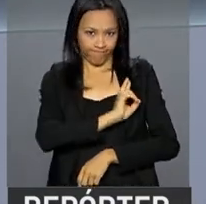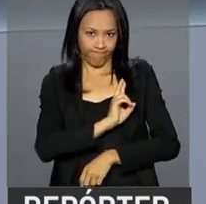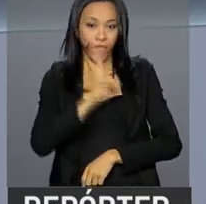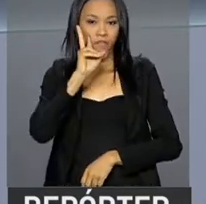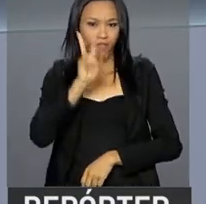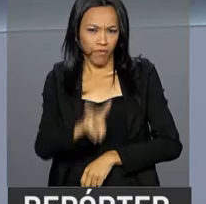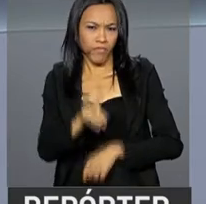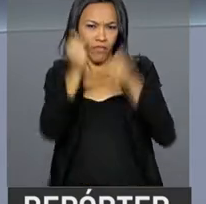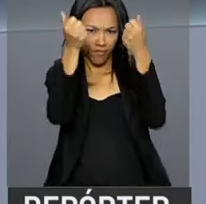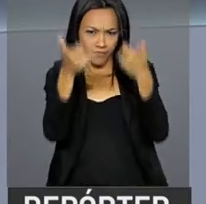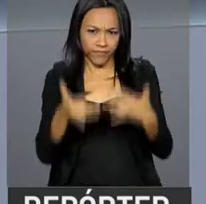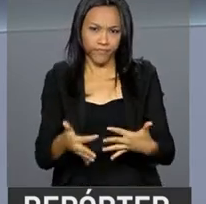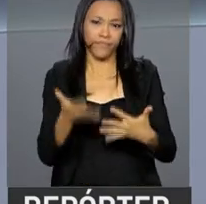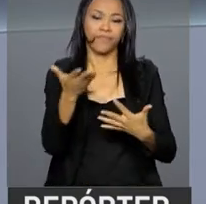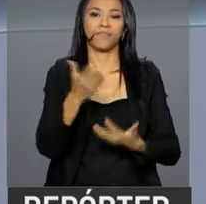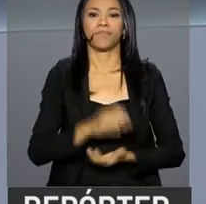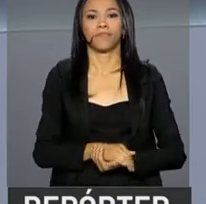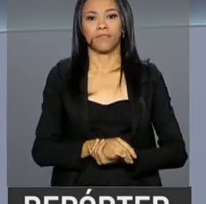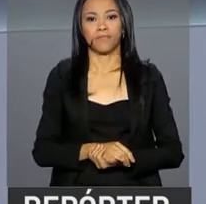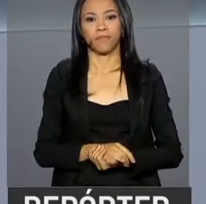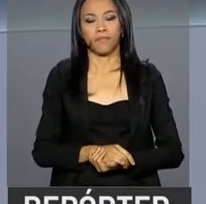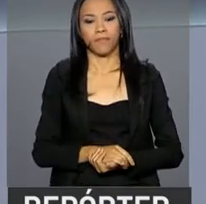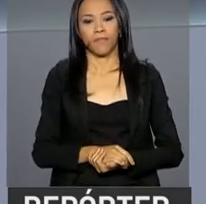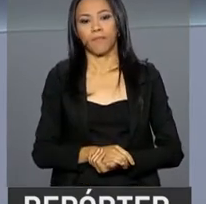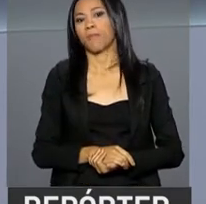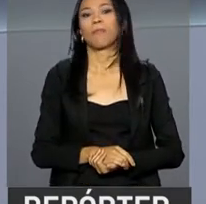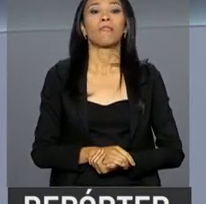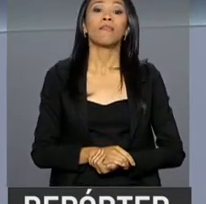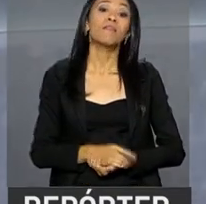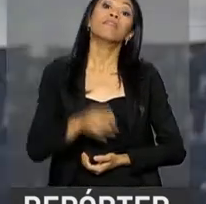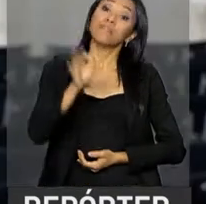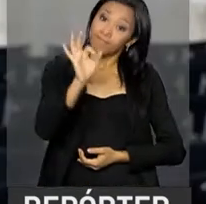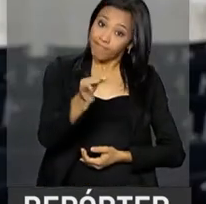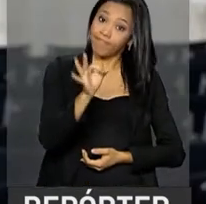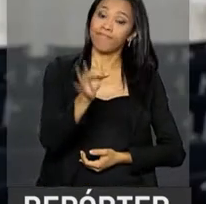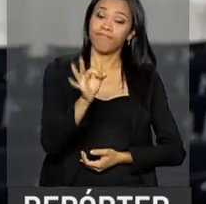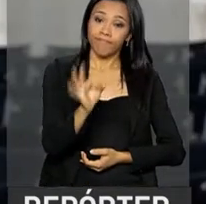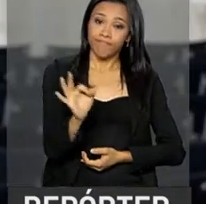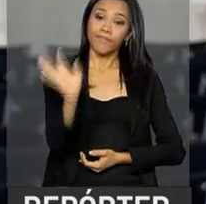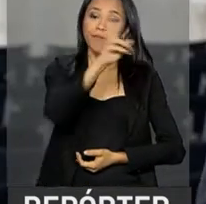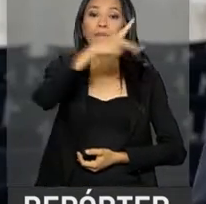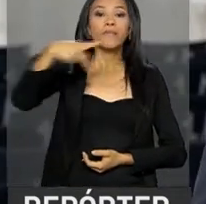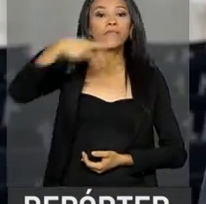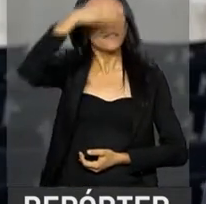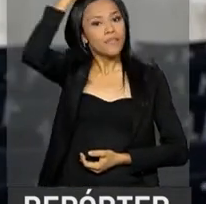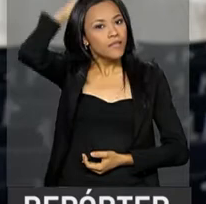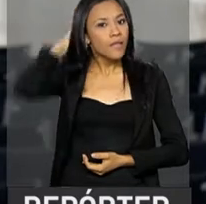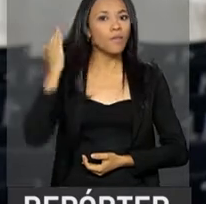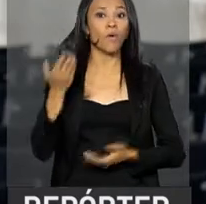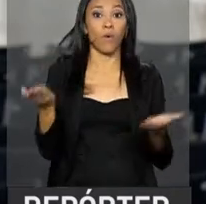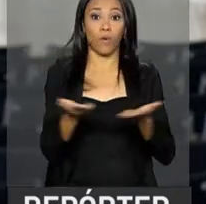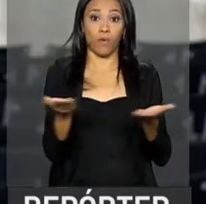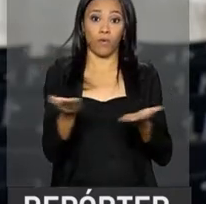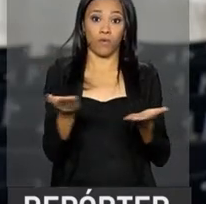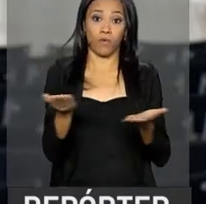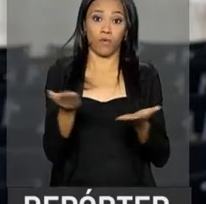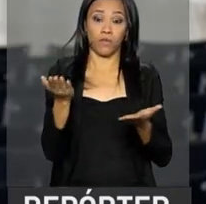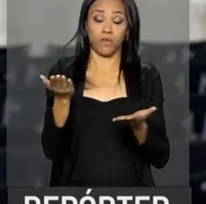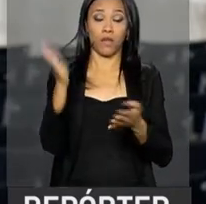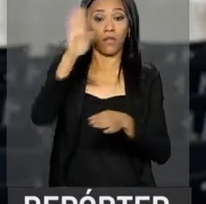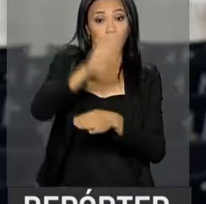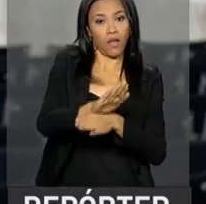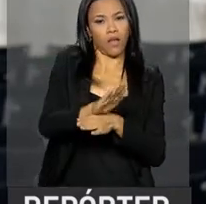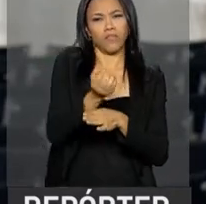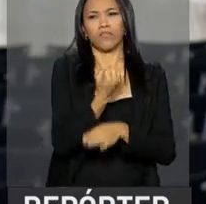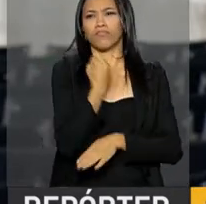joão pedro neto o joão renato exatamente o presidente michel temer ele embarca hoje o começo da tarde